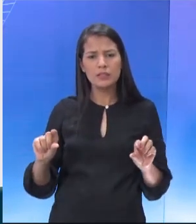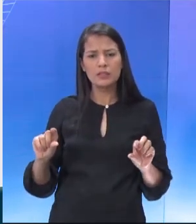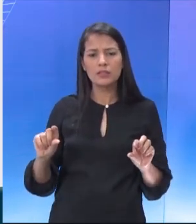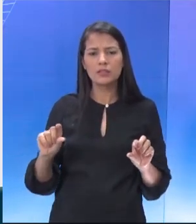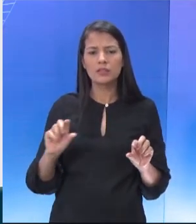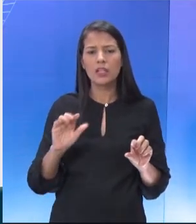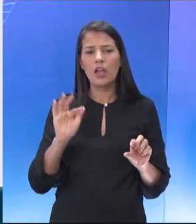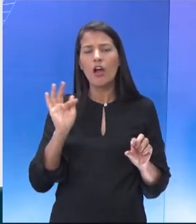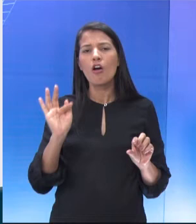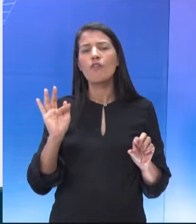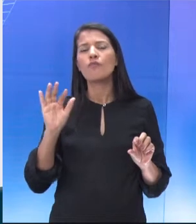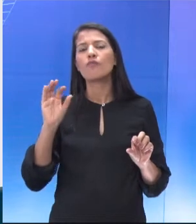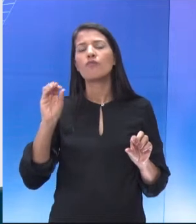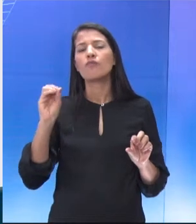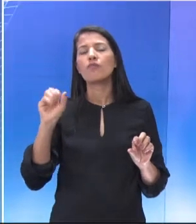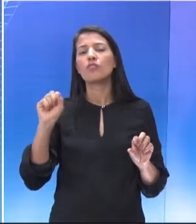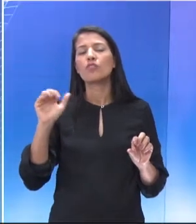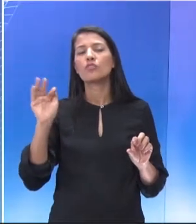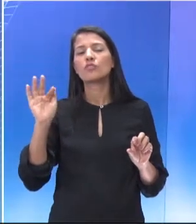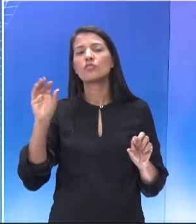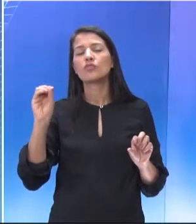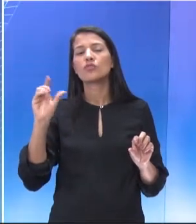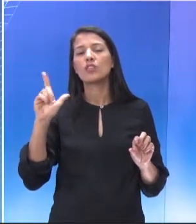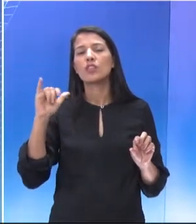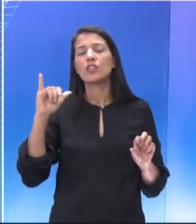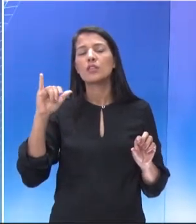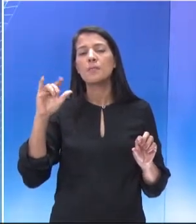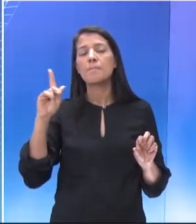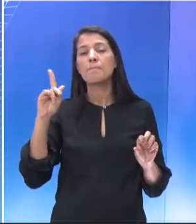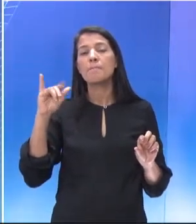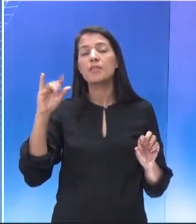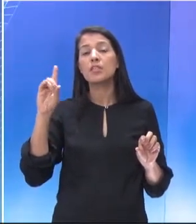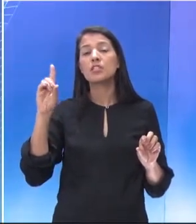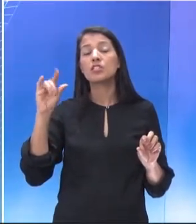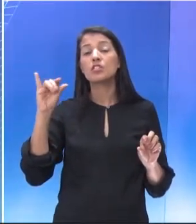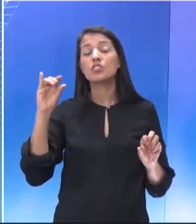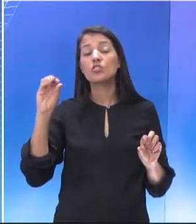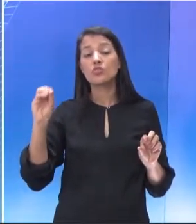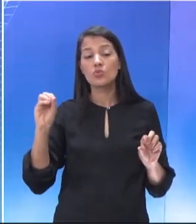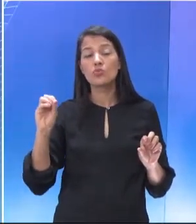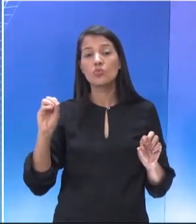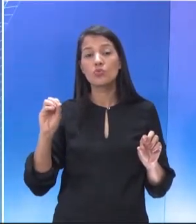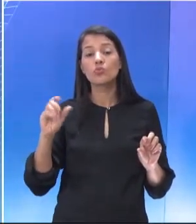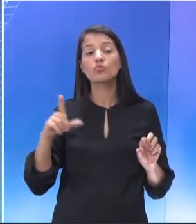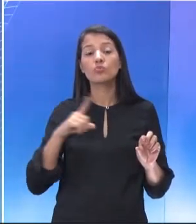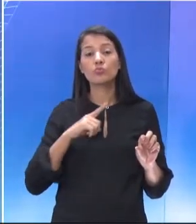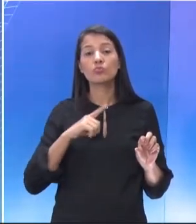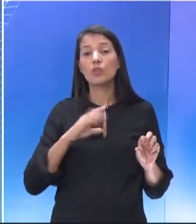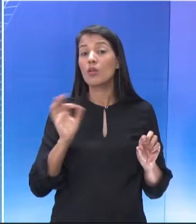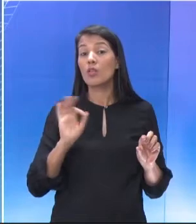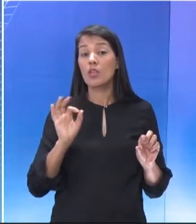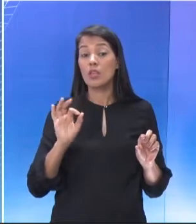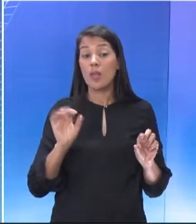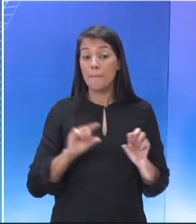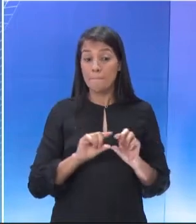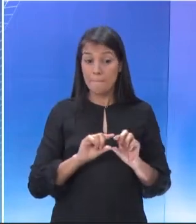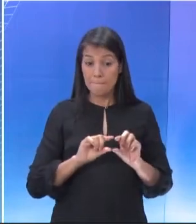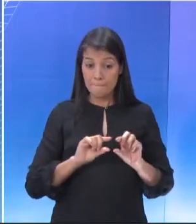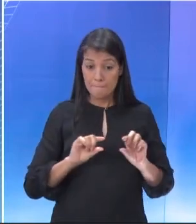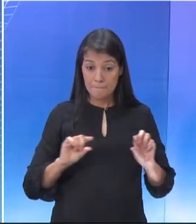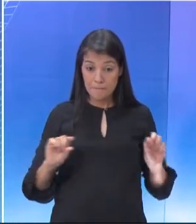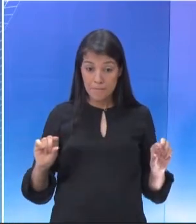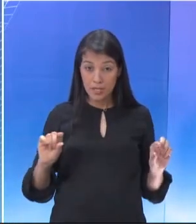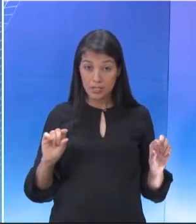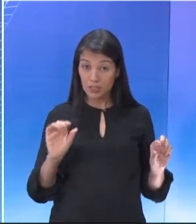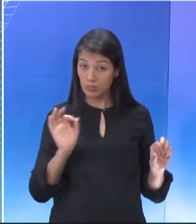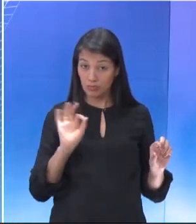aquela parte em que você ela não é compatível com a presença de água. Então essa parte é uma parte que não